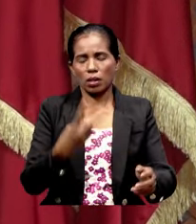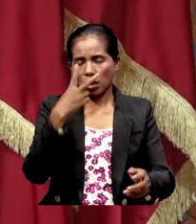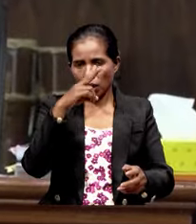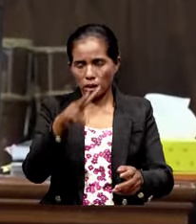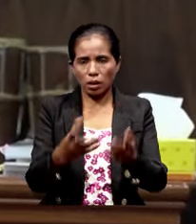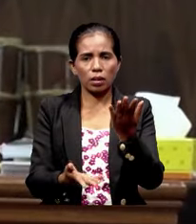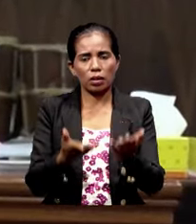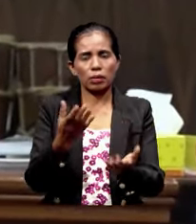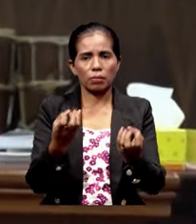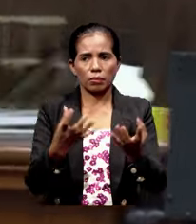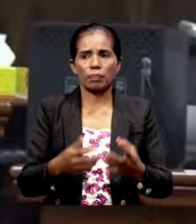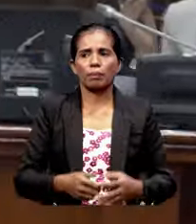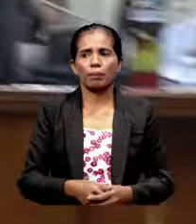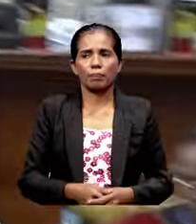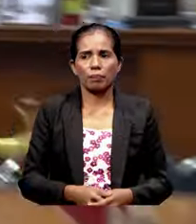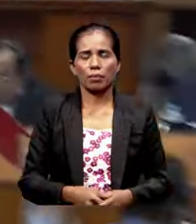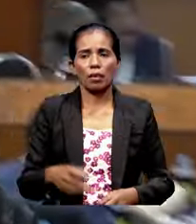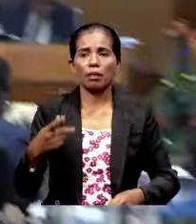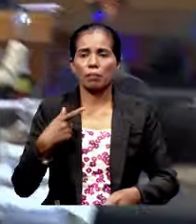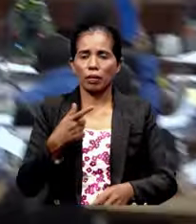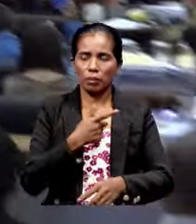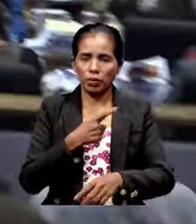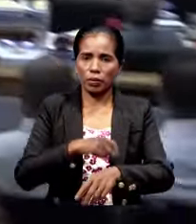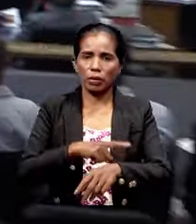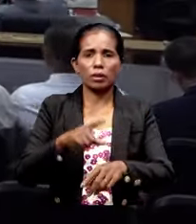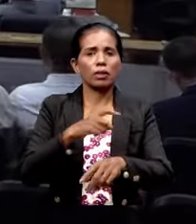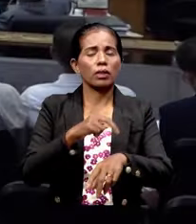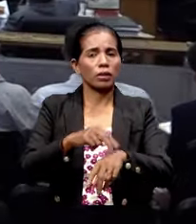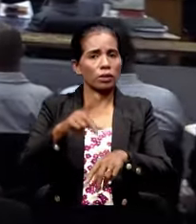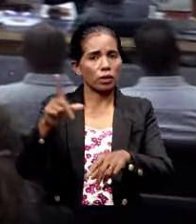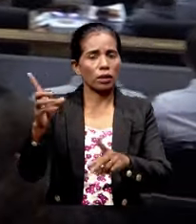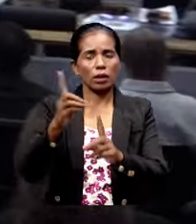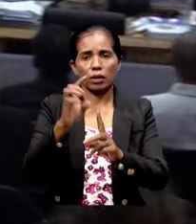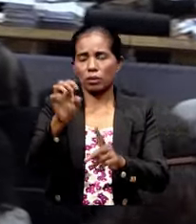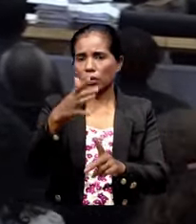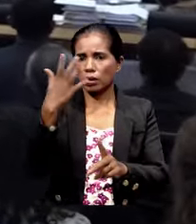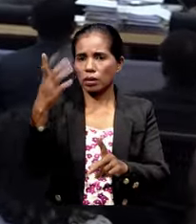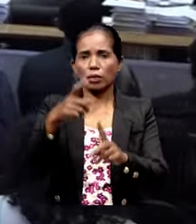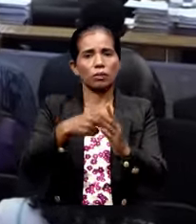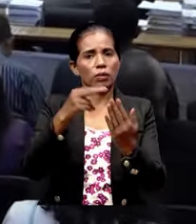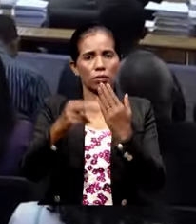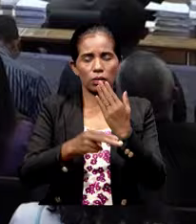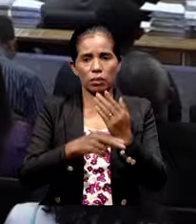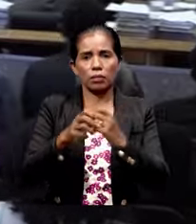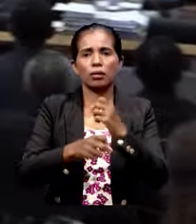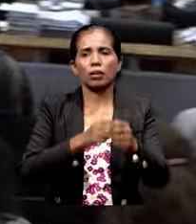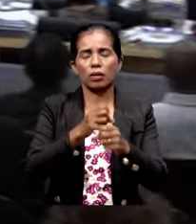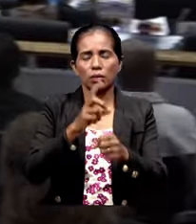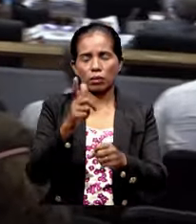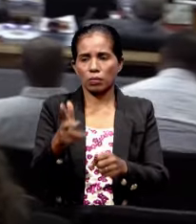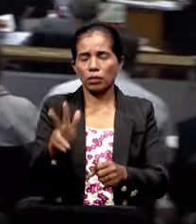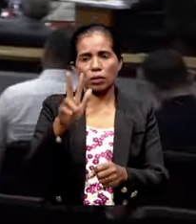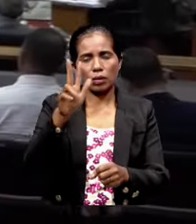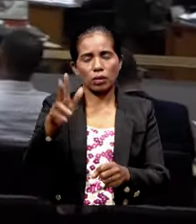barato. Antes no Parlamento Nacional e Relora San Lourenço em Lima, foi em novembro, tira a Rihunrua Ronor Lourenço em Tolu, e a